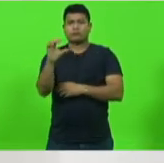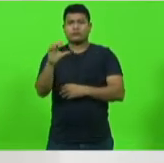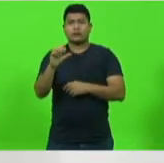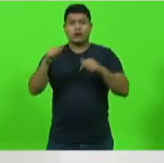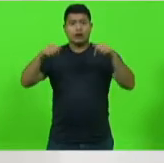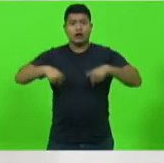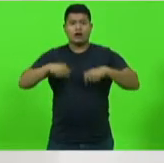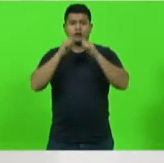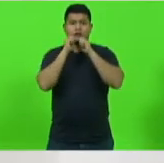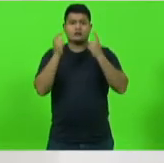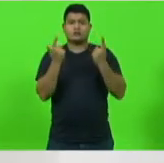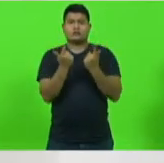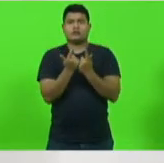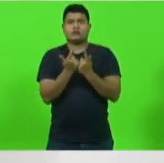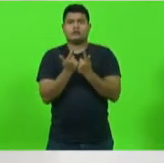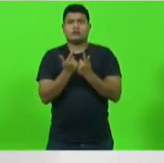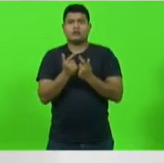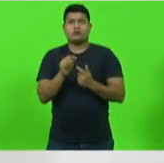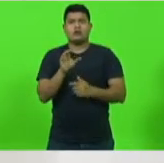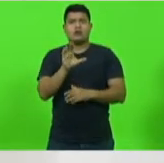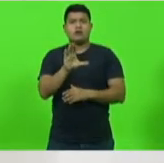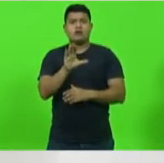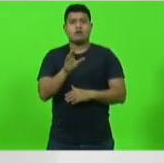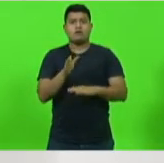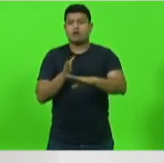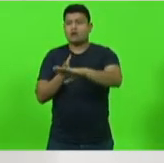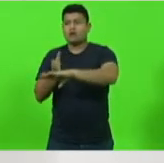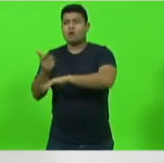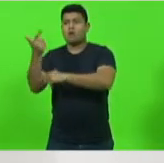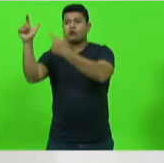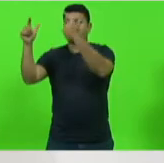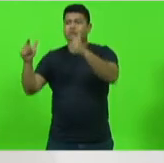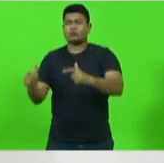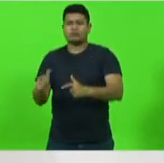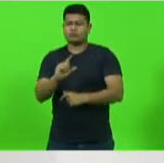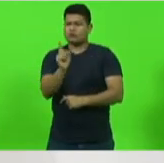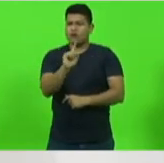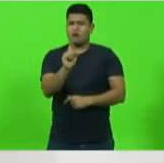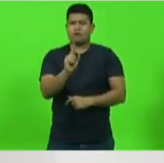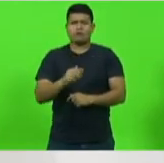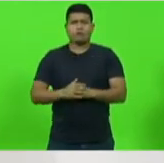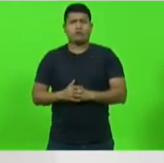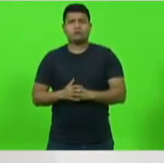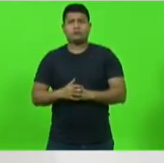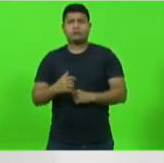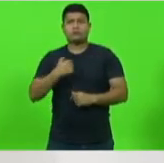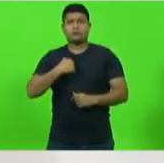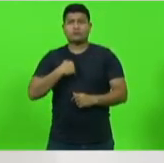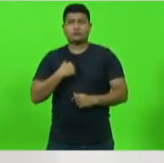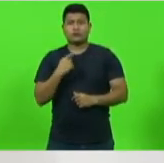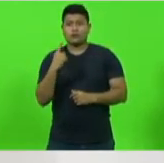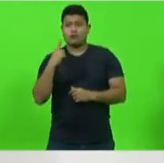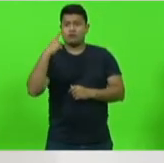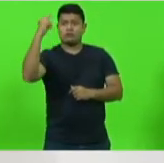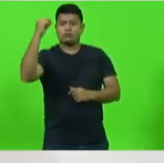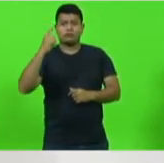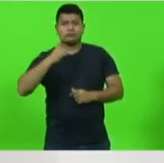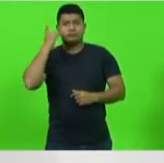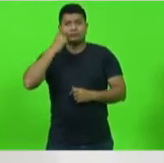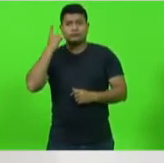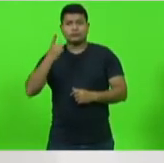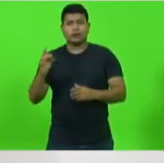casa, não se faz em nenhum outro lugar. Eu não me elegi deputado para vir para